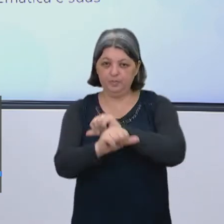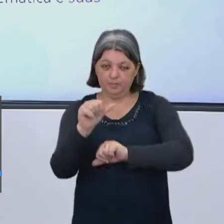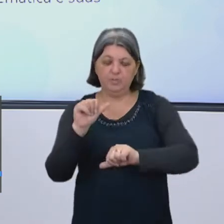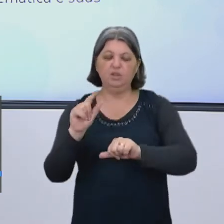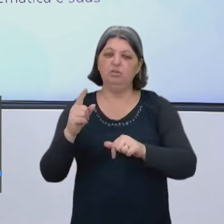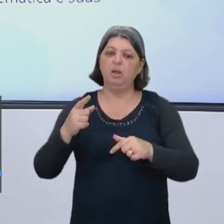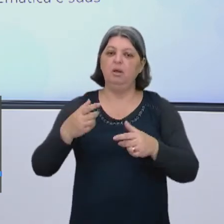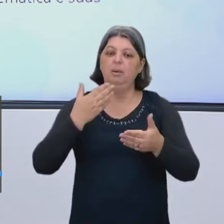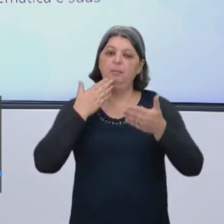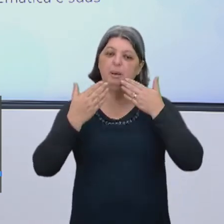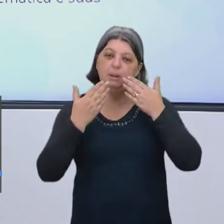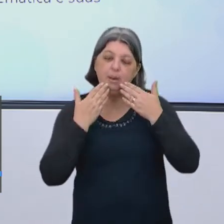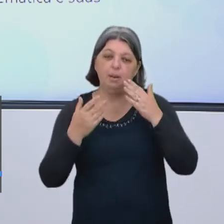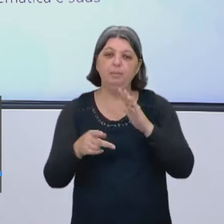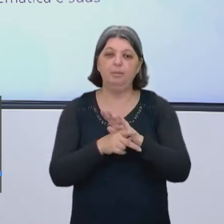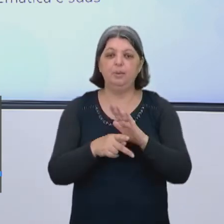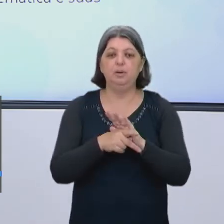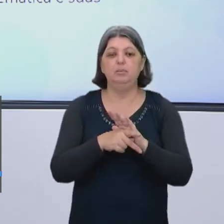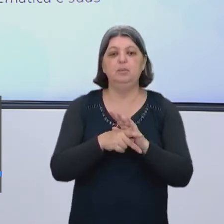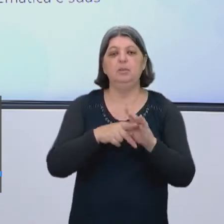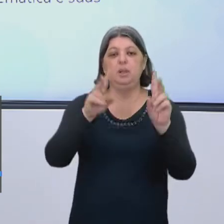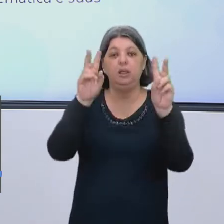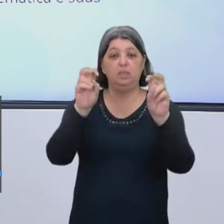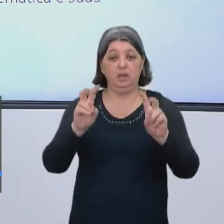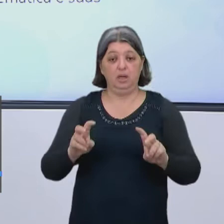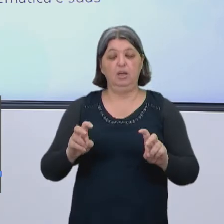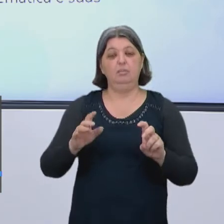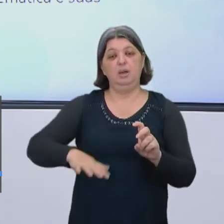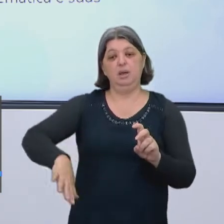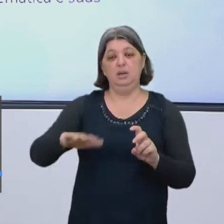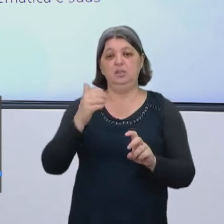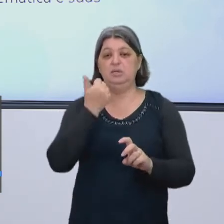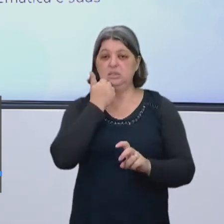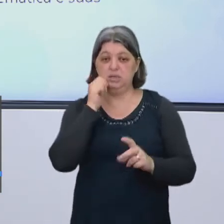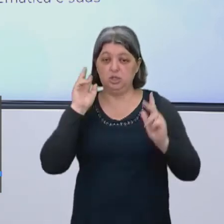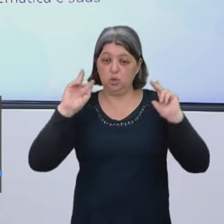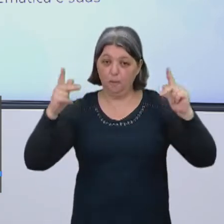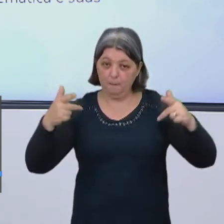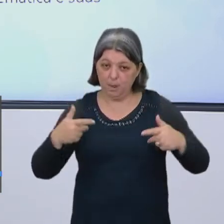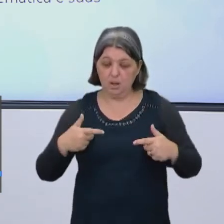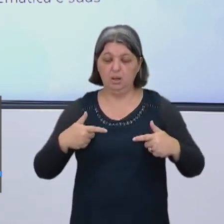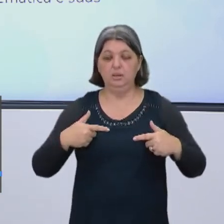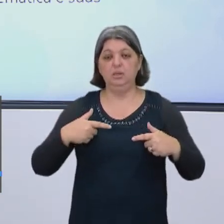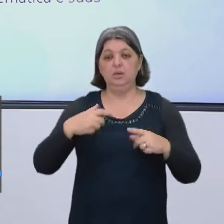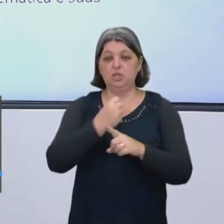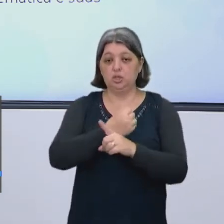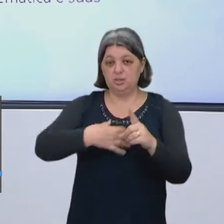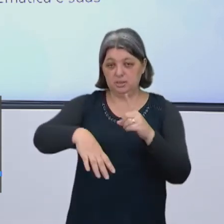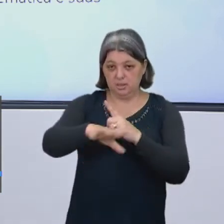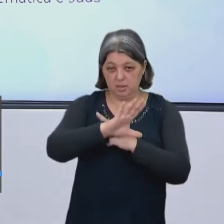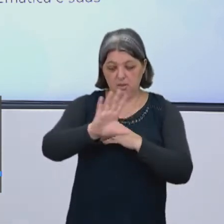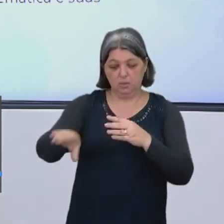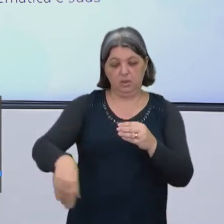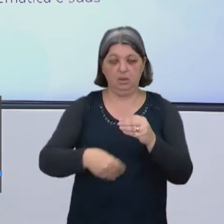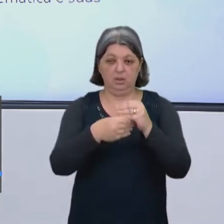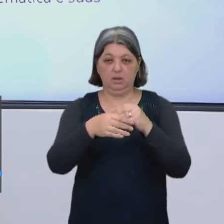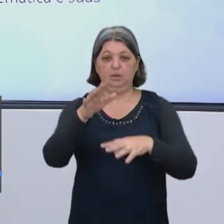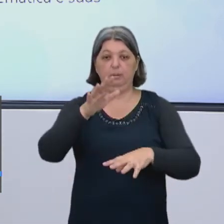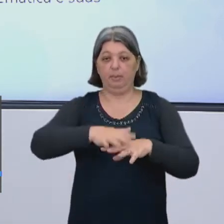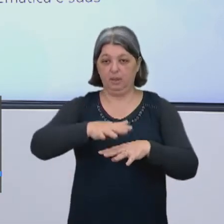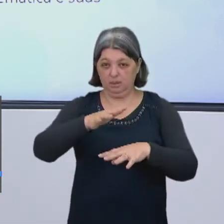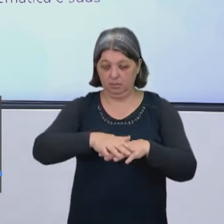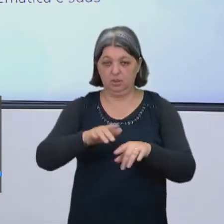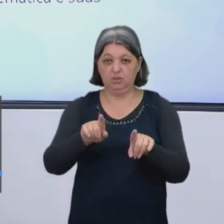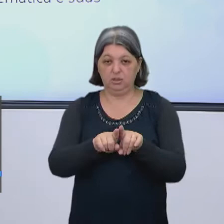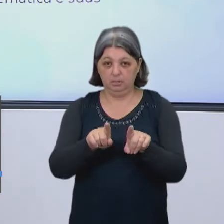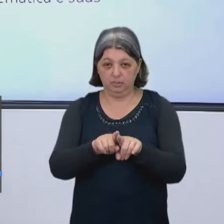conversou, direcionadas aí para ciências humanas, sociais, integrada aí com essa parte matemática, e a gente, a